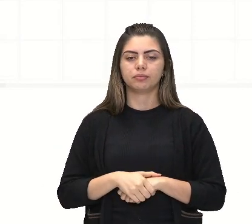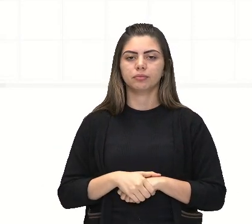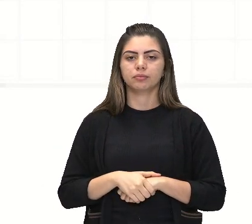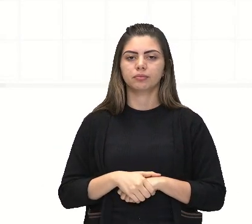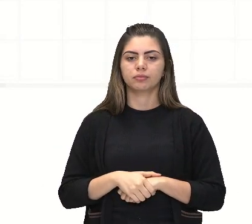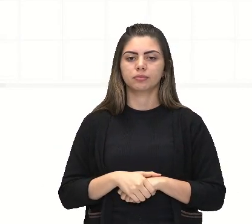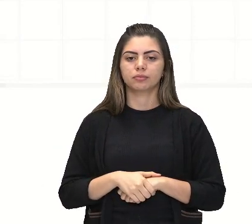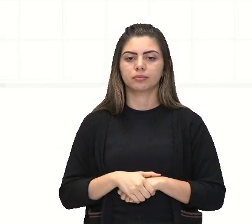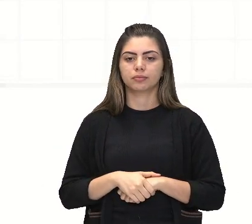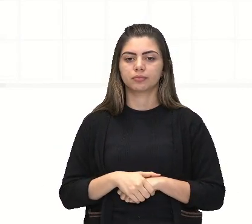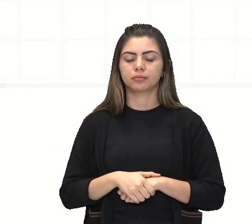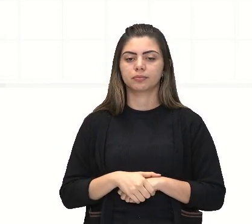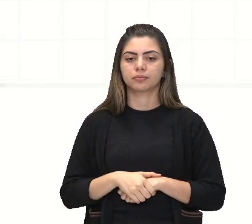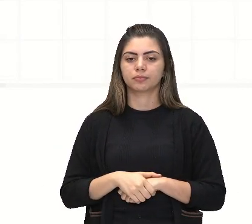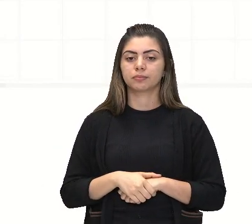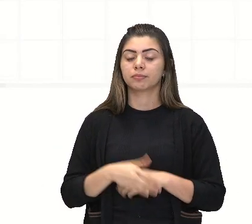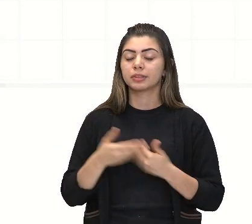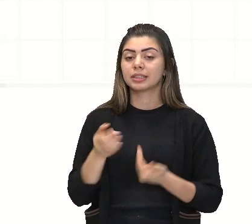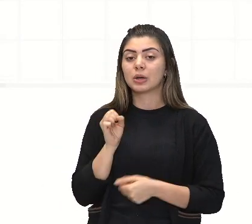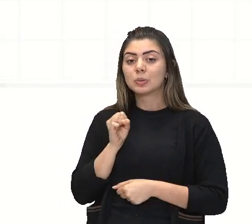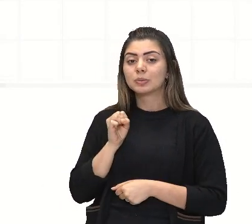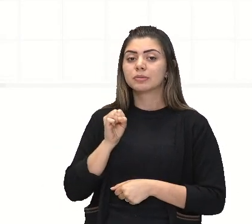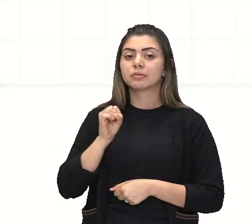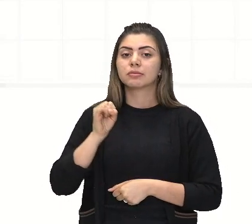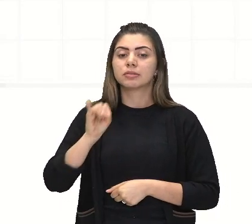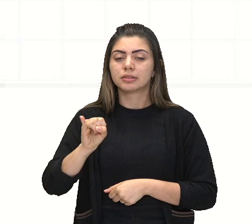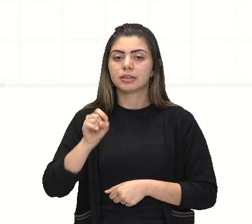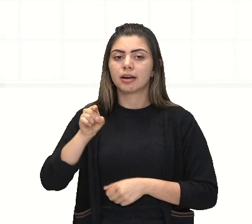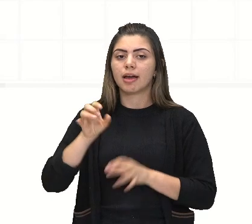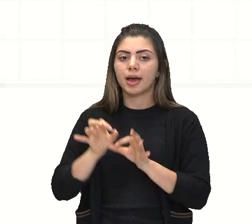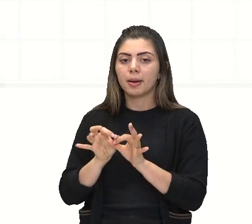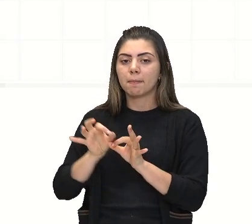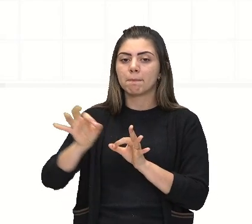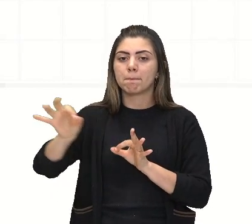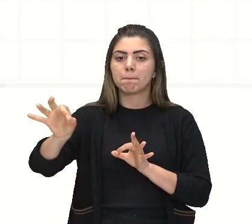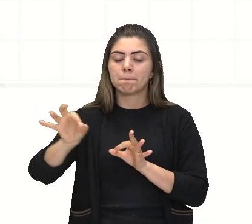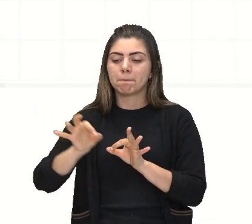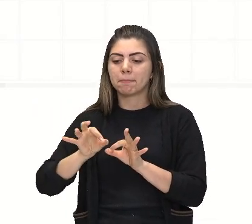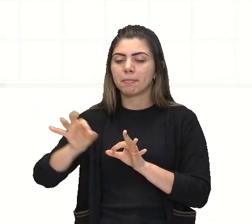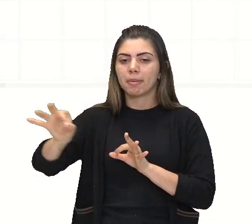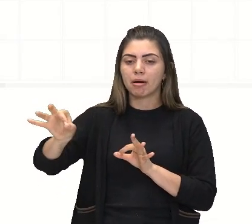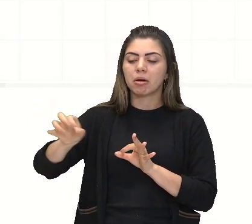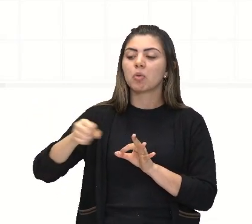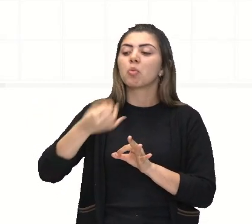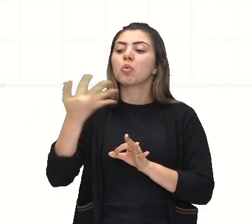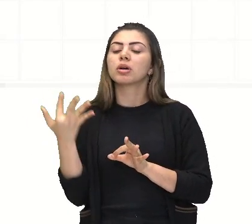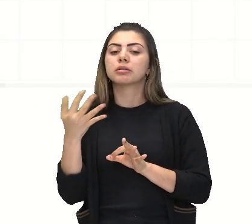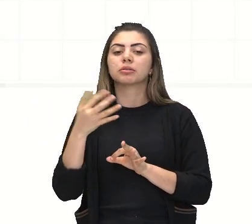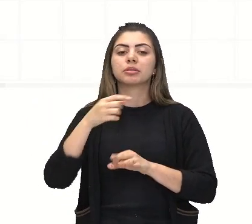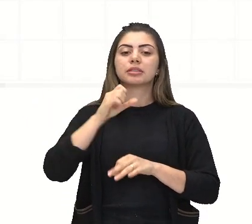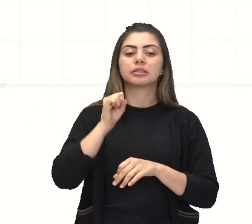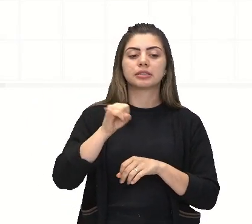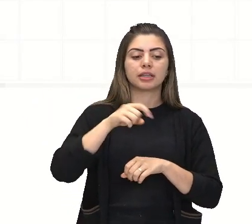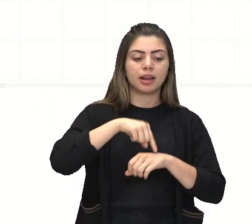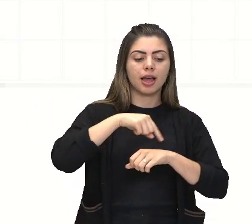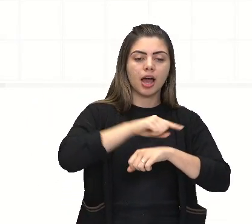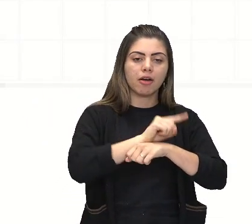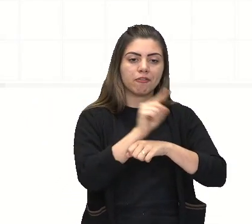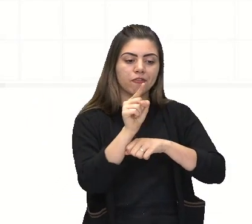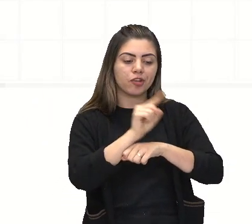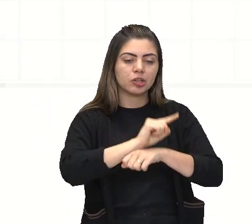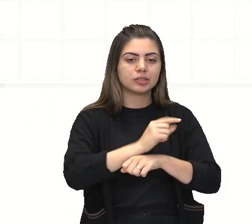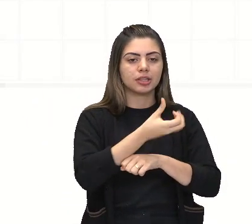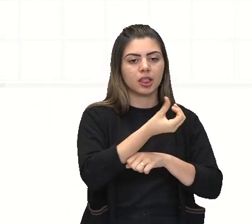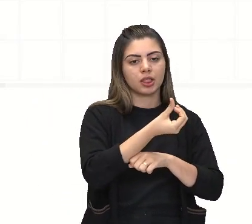perguntando, no caso, X, olha, percorrerá a uma velocidade de 90 quilômetros. Olha aí o que